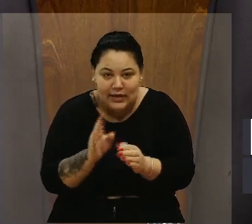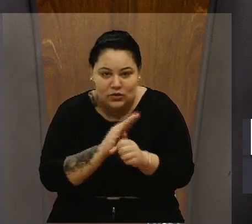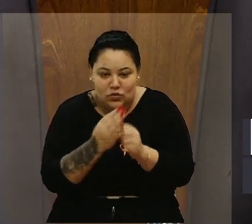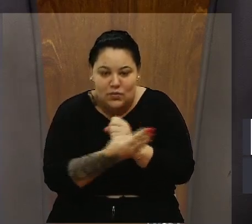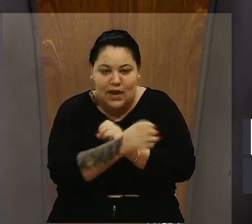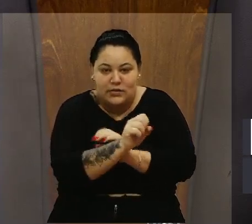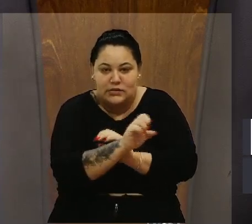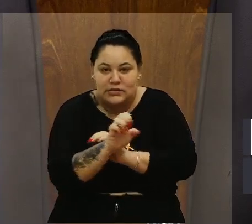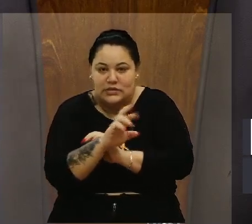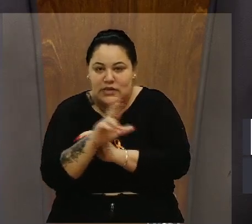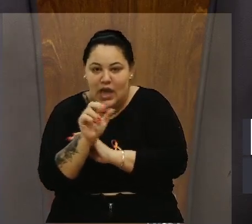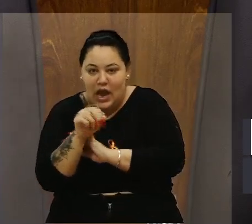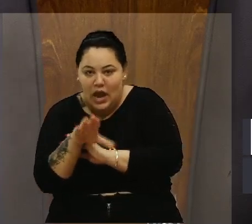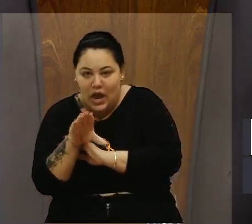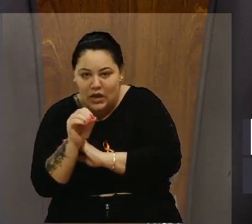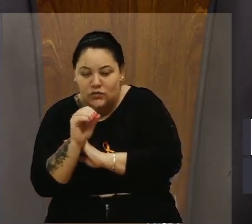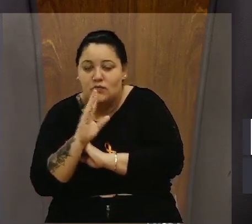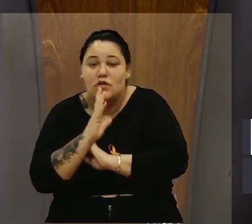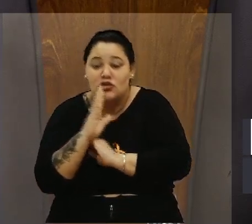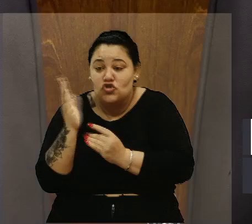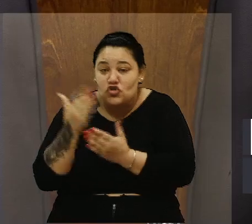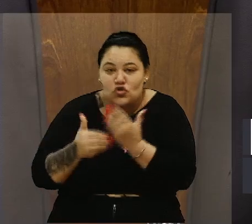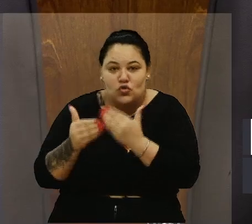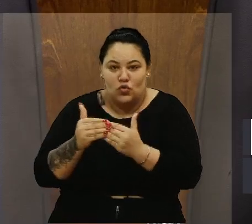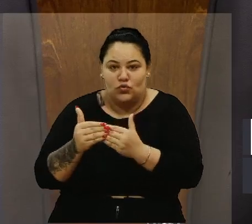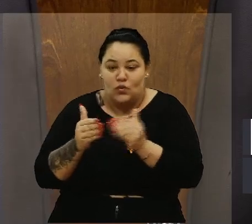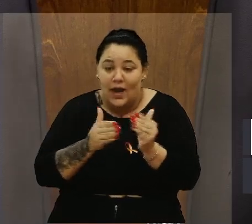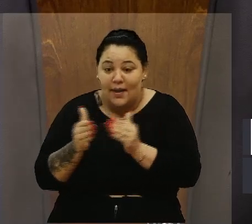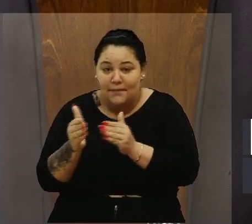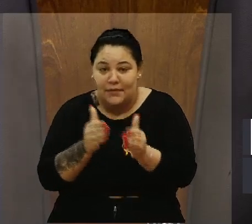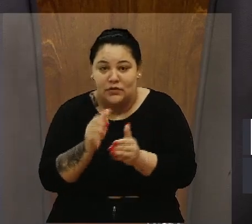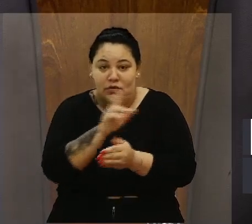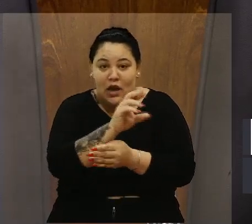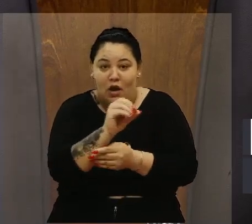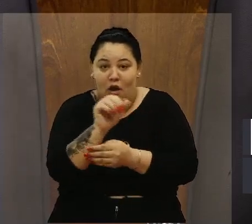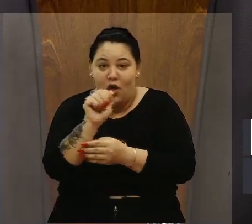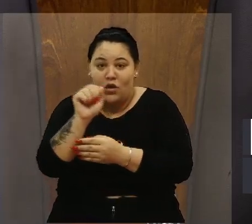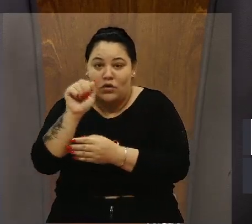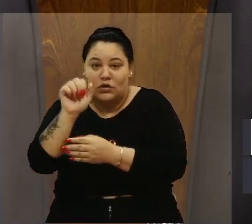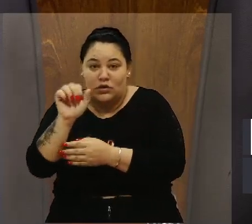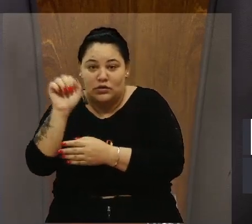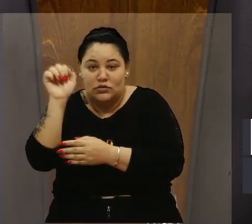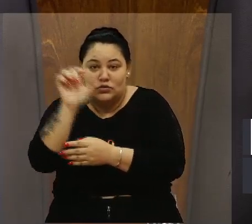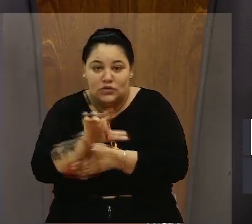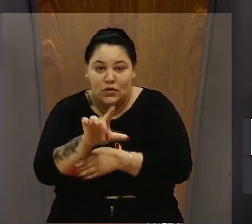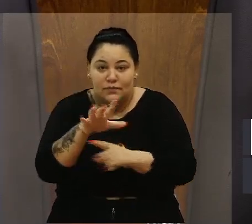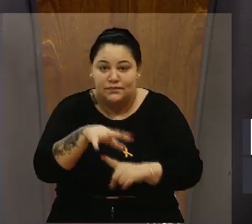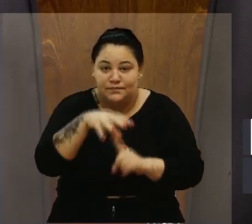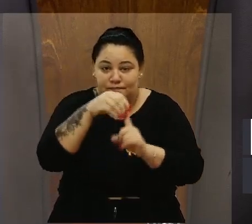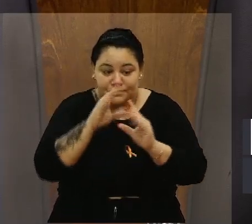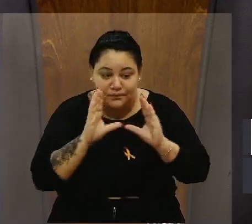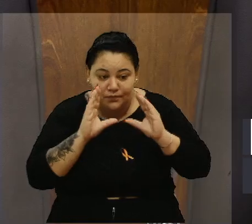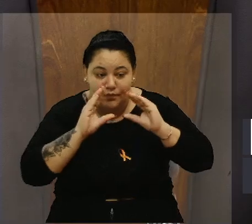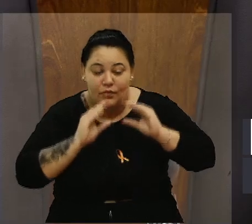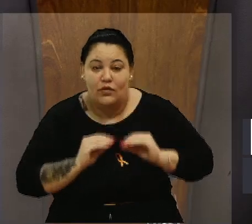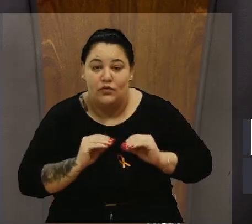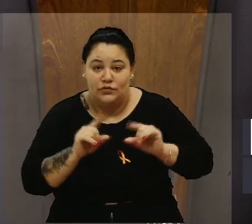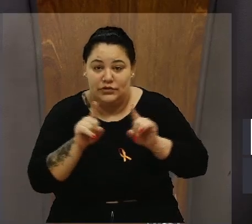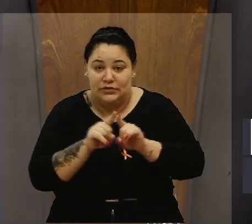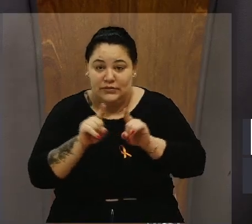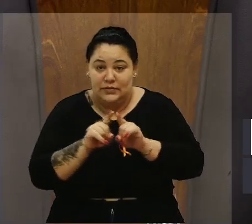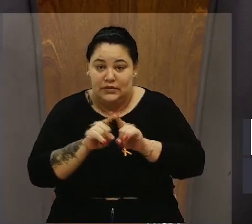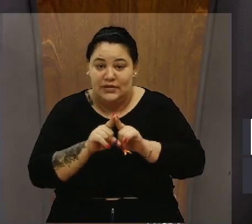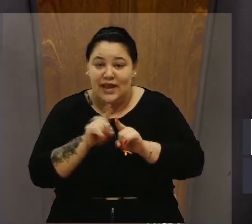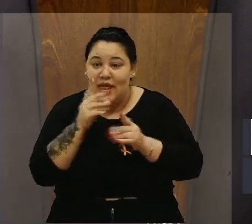todos e todas, a entrada ali pela Rota do Sol, principalmente à noite, pela falta de iluminação, falta de sinalização, ela é